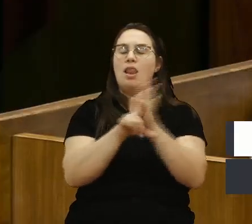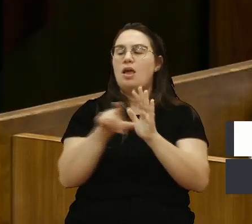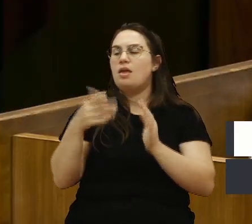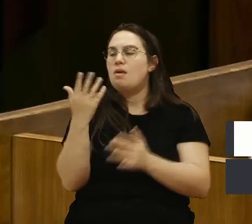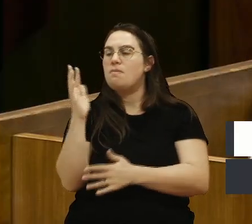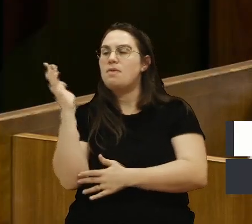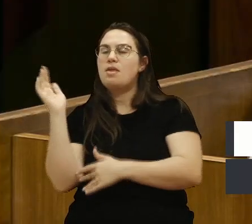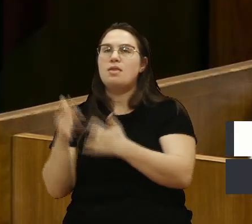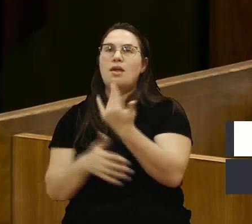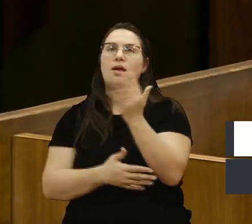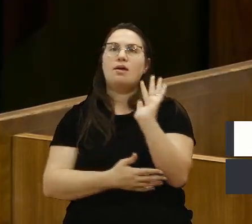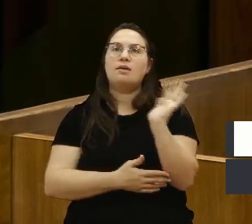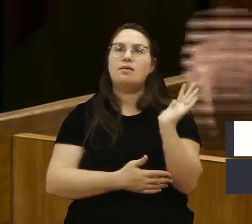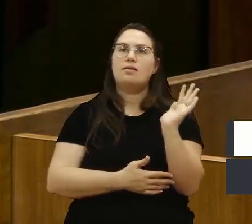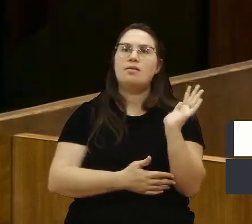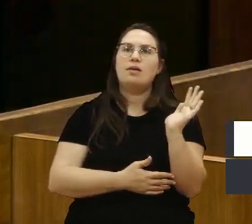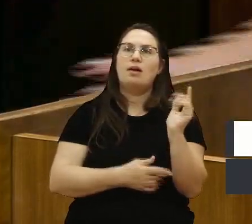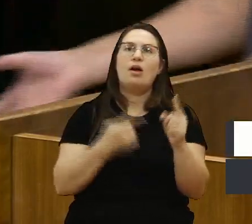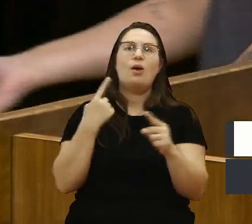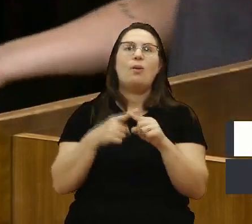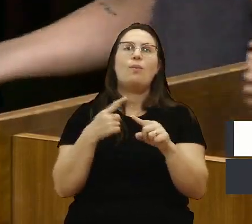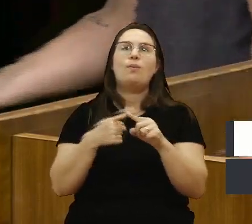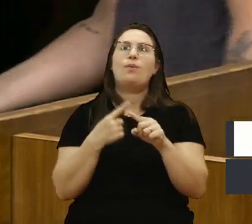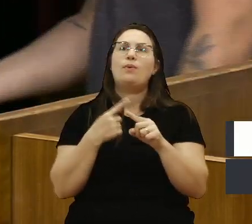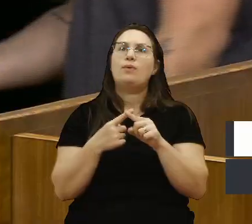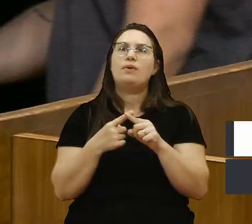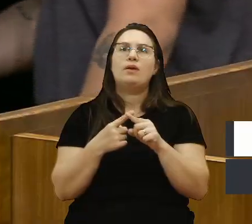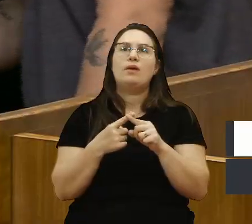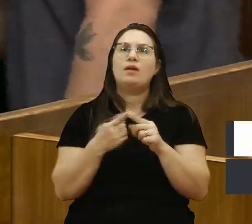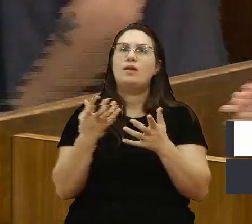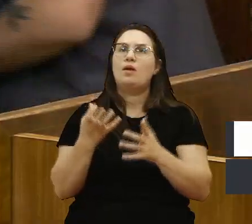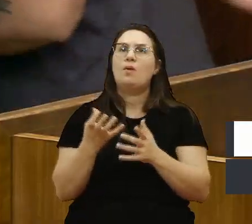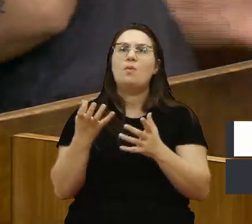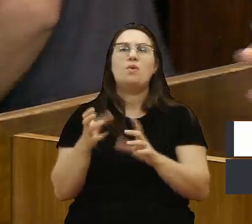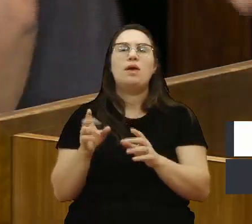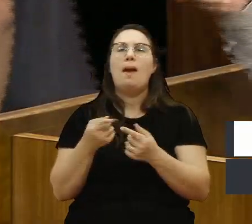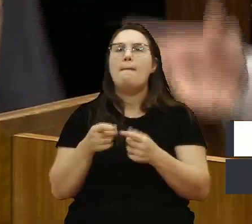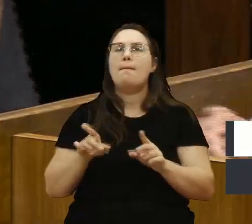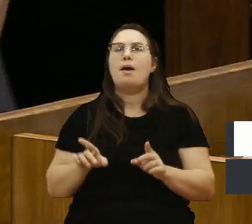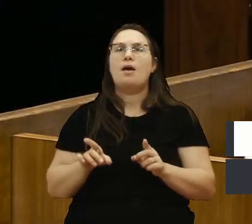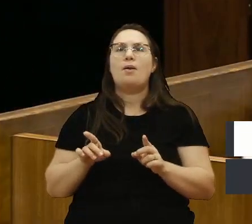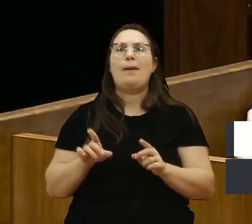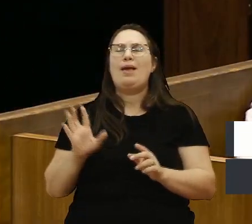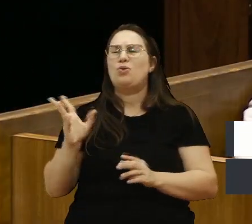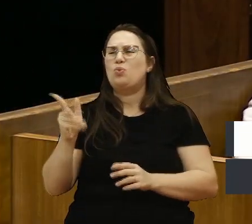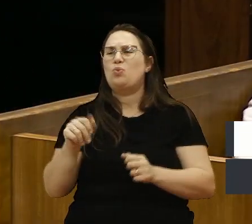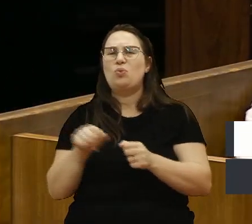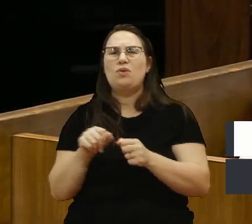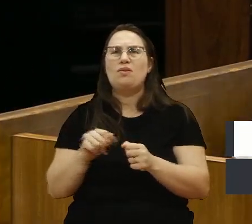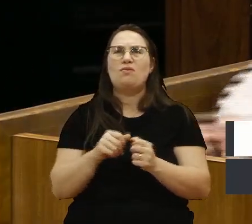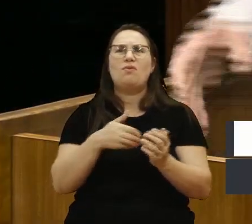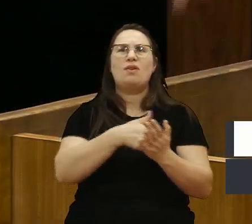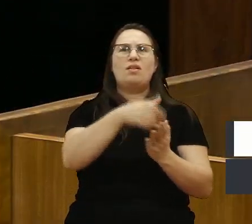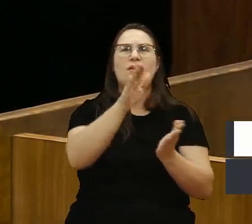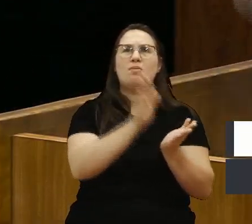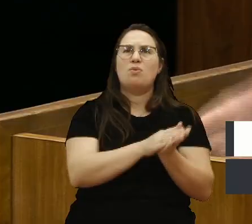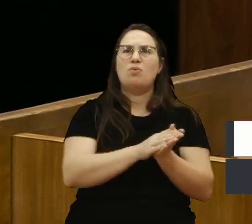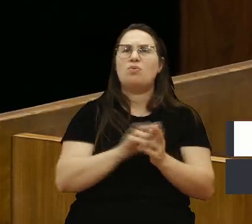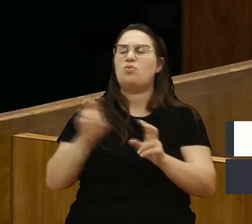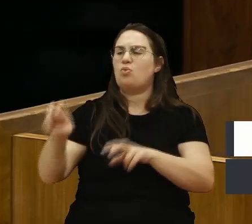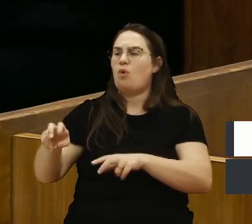ambientais. Por que que os jovens não querem mais ficar na lavoura? Porque tudo que tu faz é multa. O agricultor